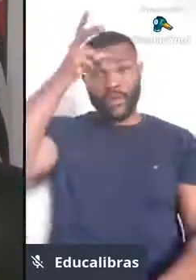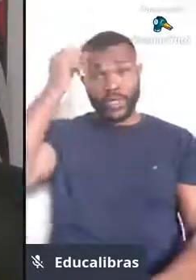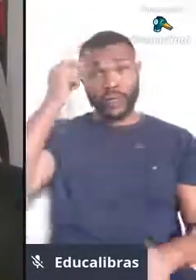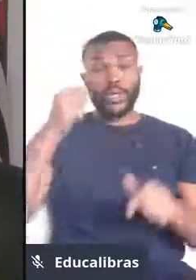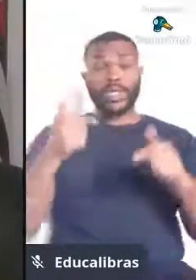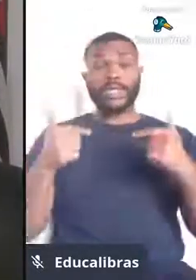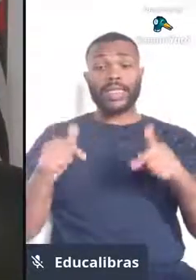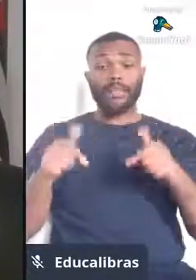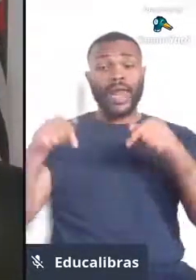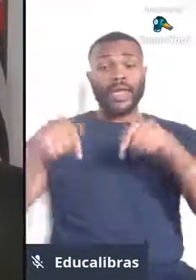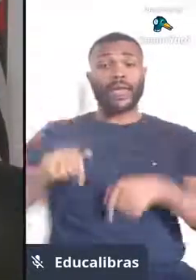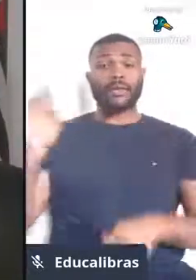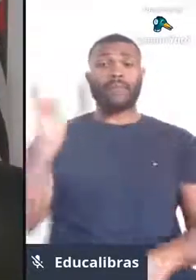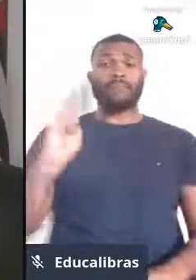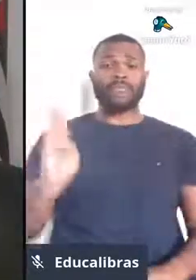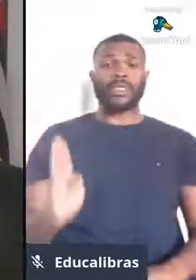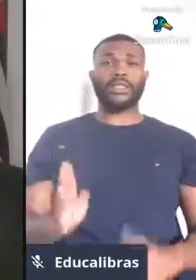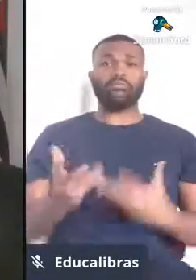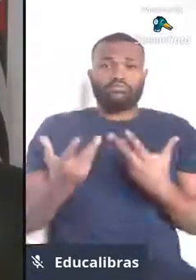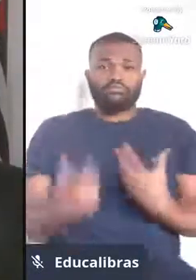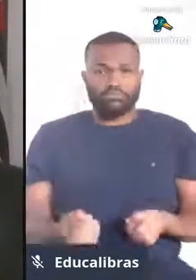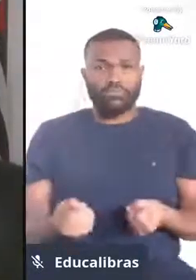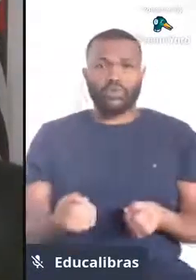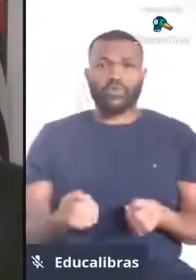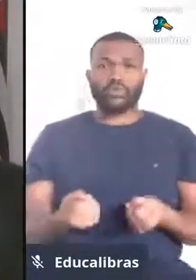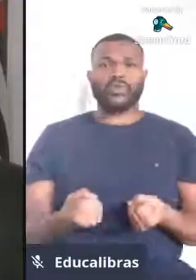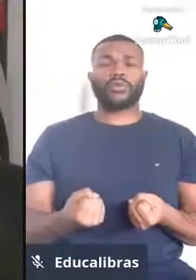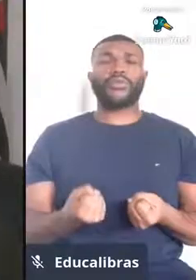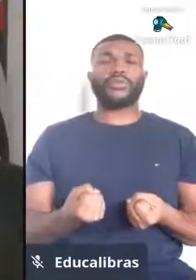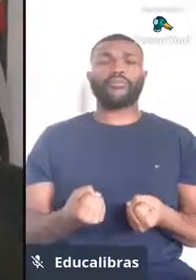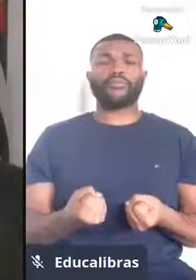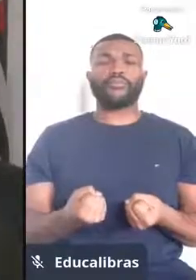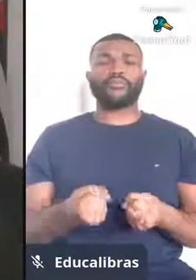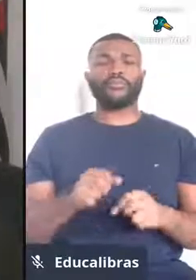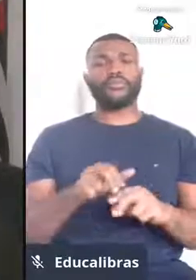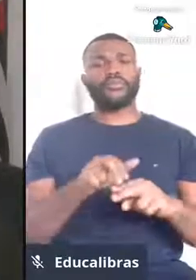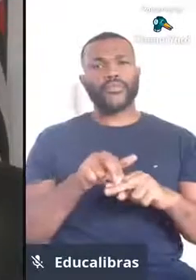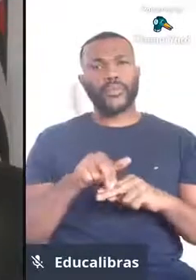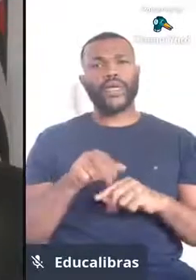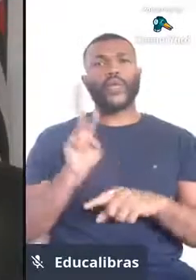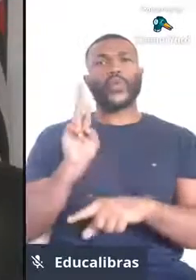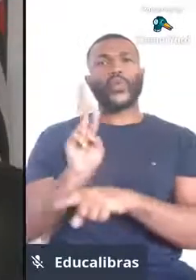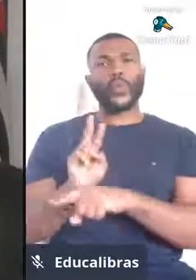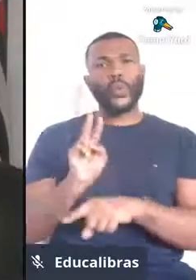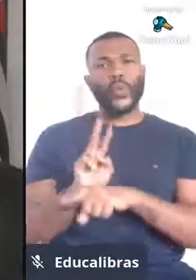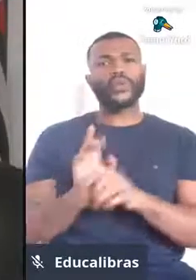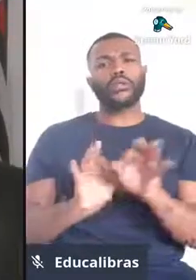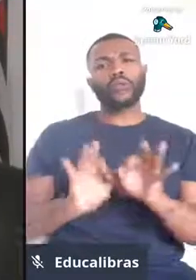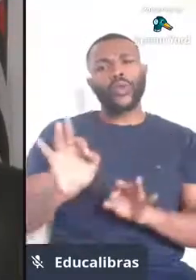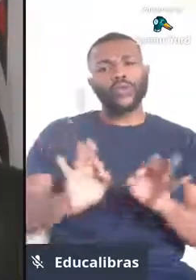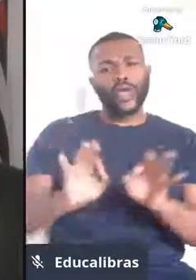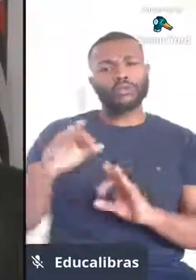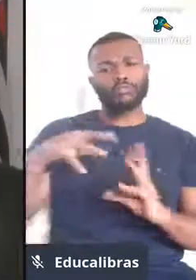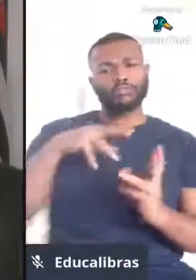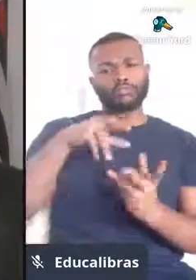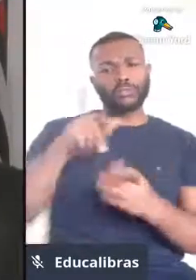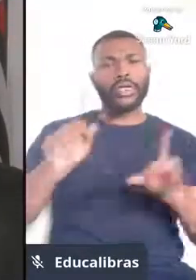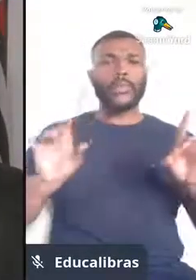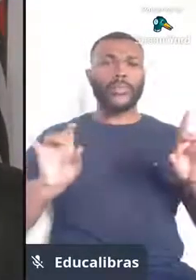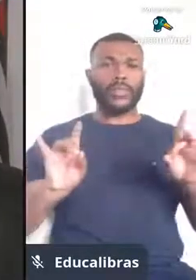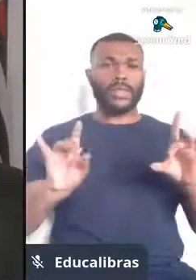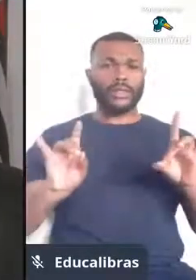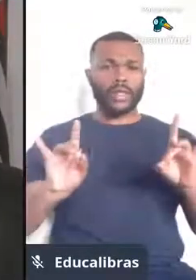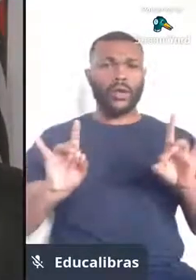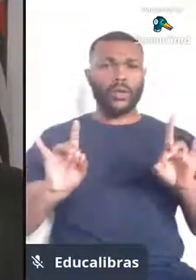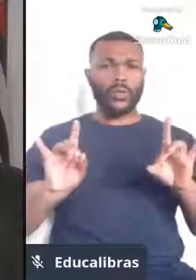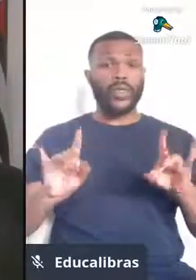né? Porque, afinal de contas, eles cuidam de missões e projetos internacionais especiais, e isso é um projeto especial. Quer dizer, o